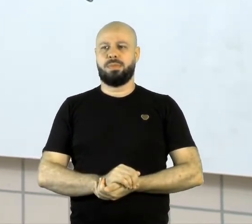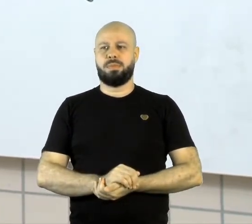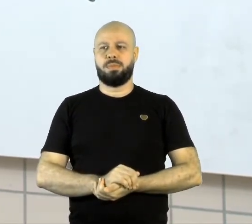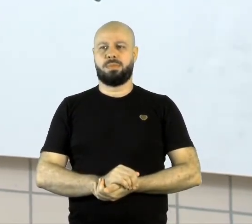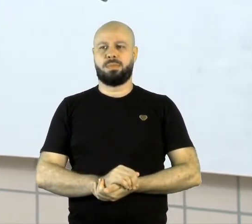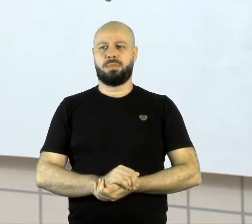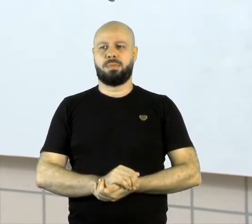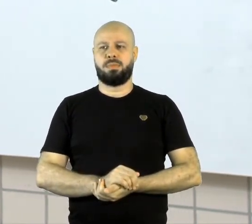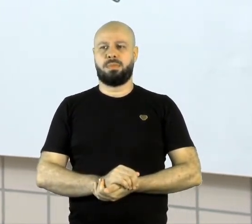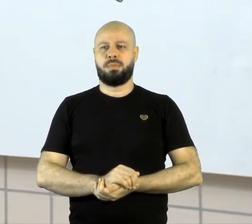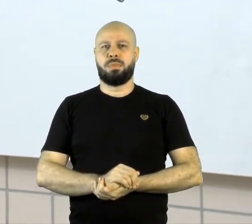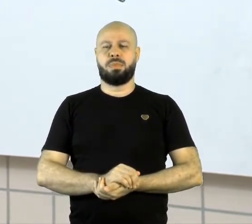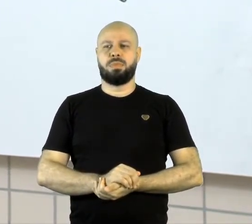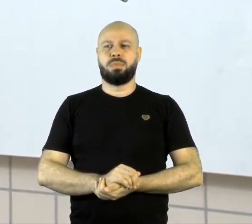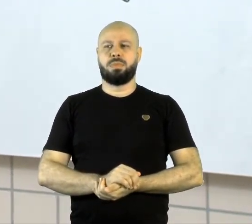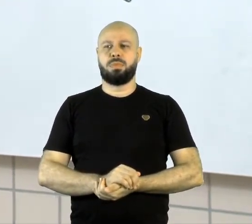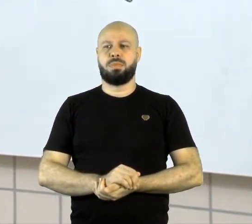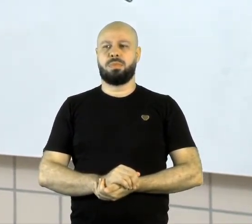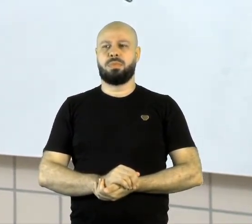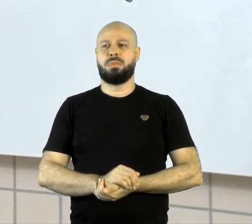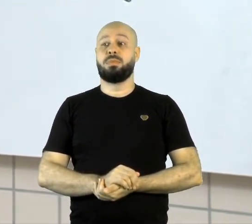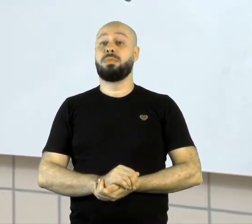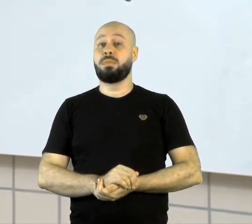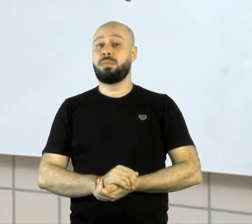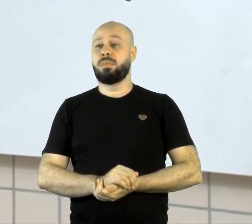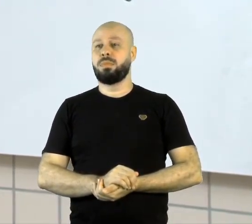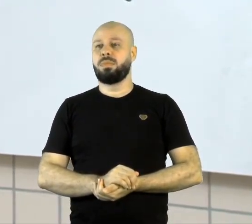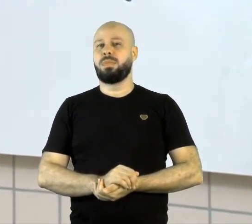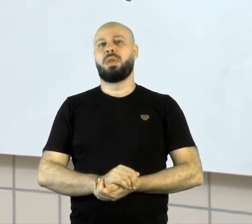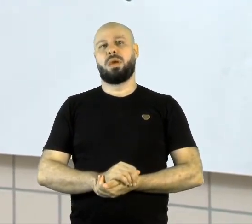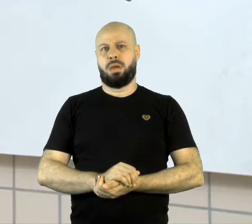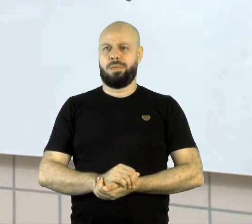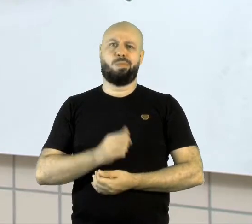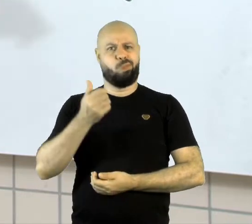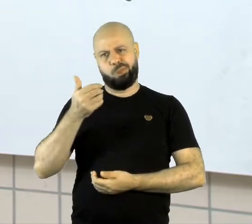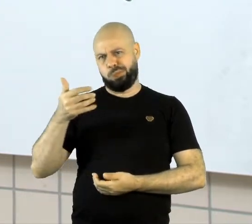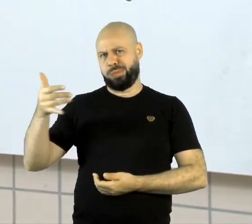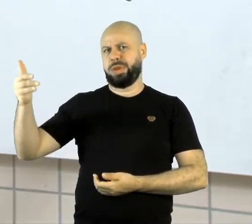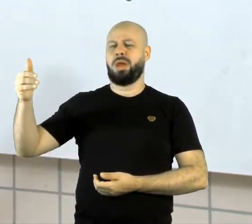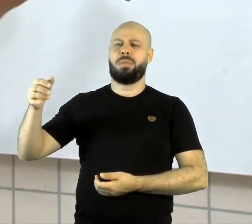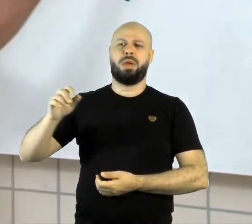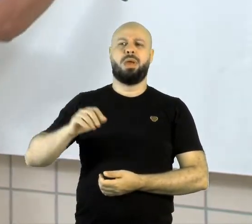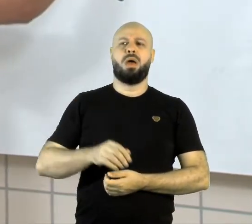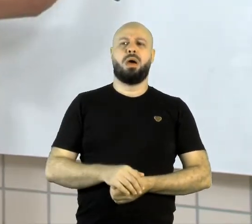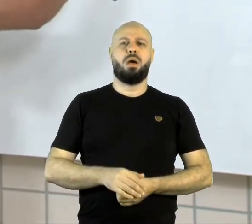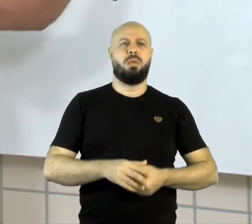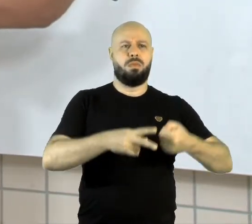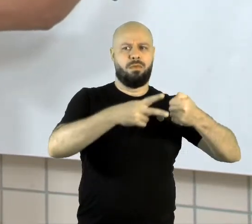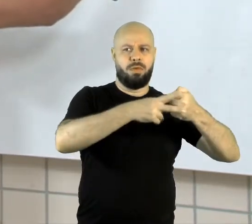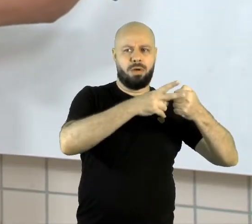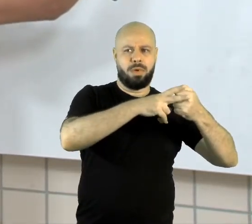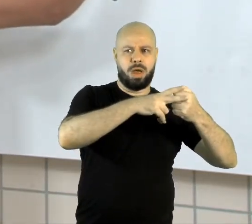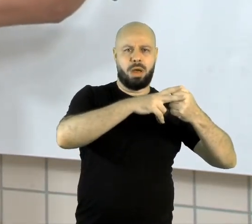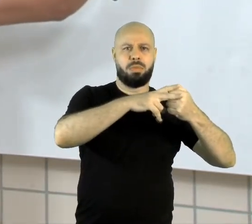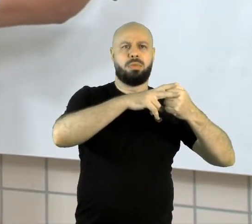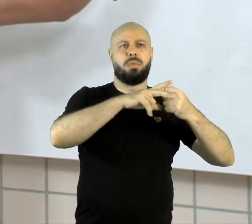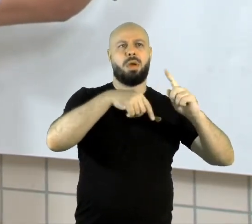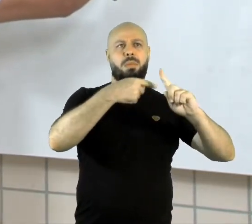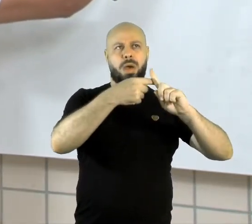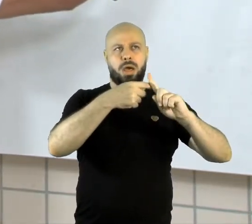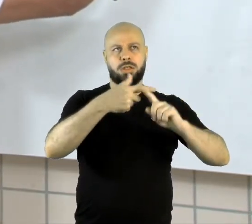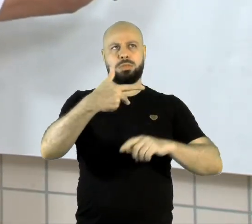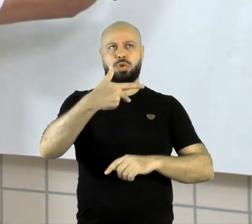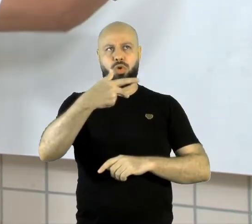certo? E óbvio, o quê? O próximo verbo, certo? Mais verbo.